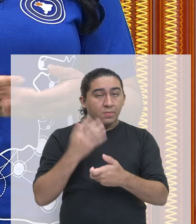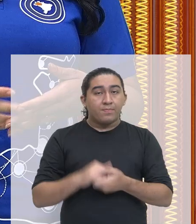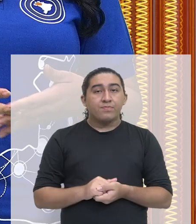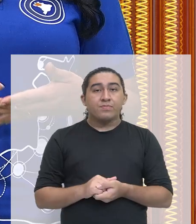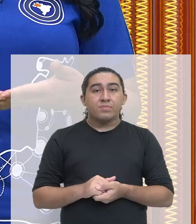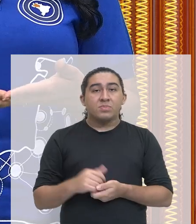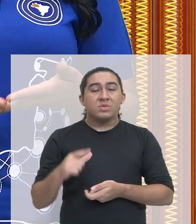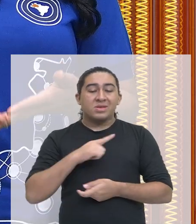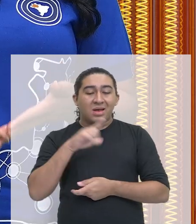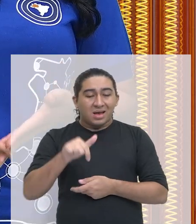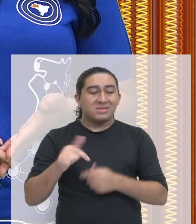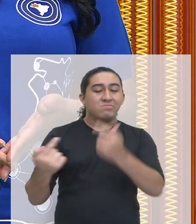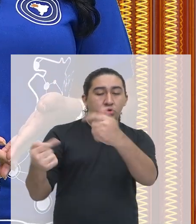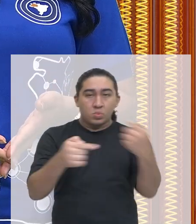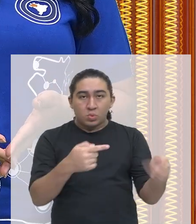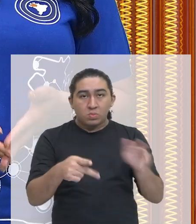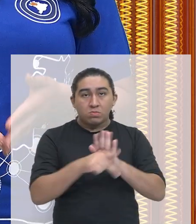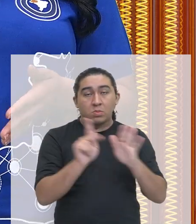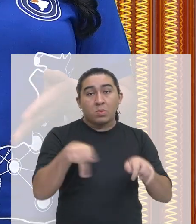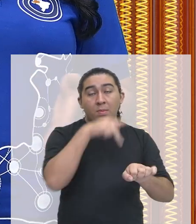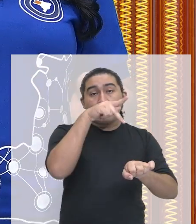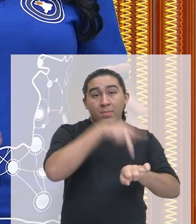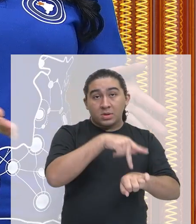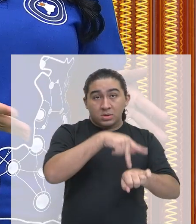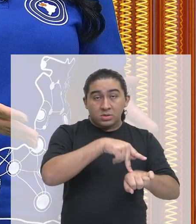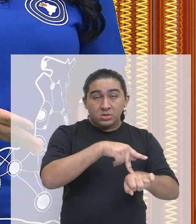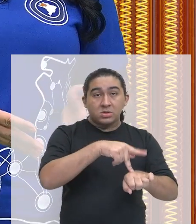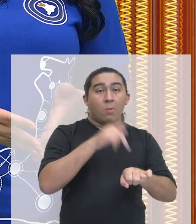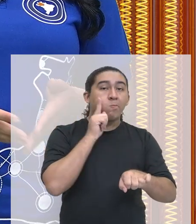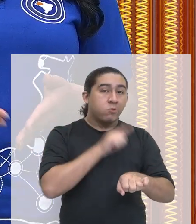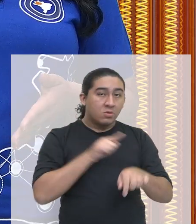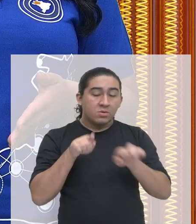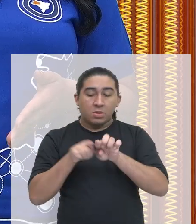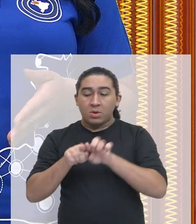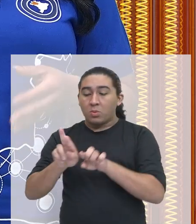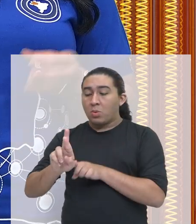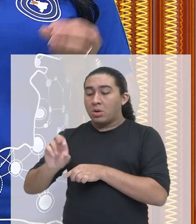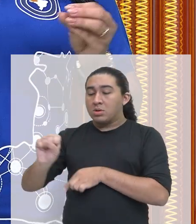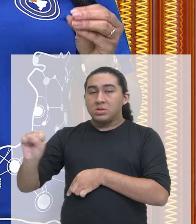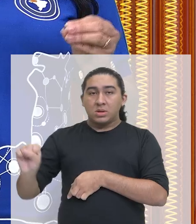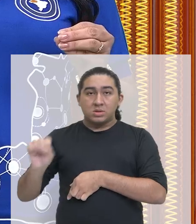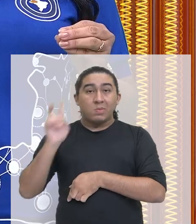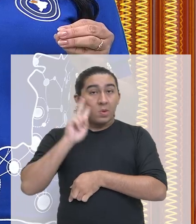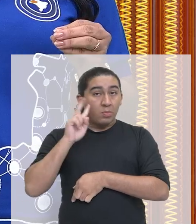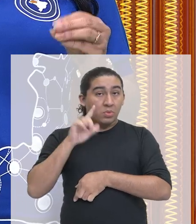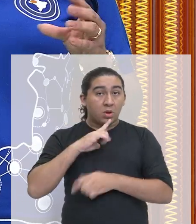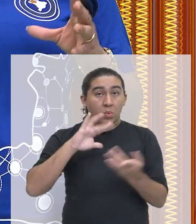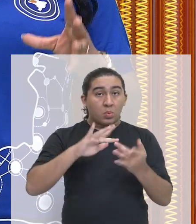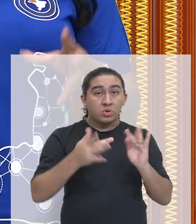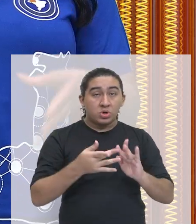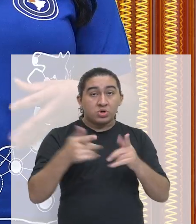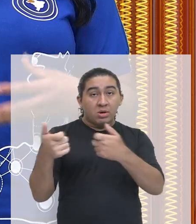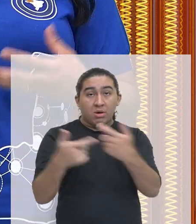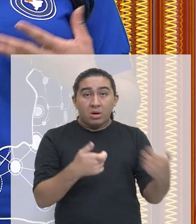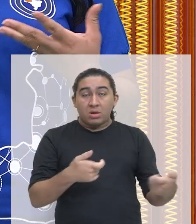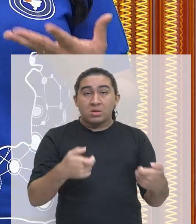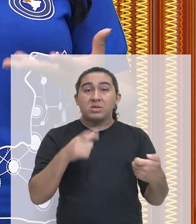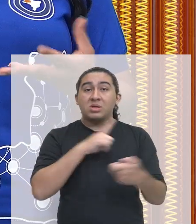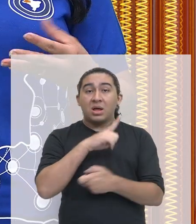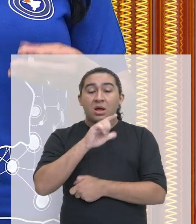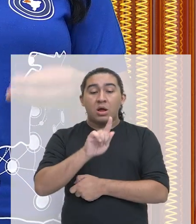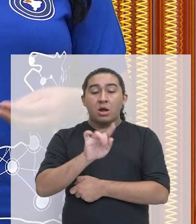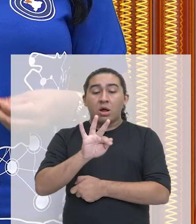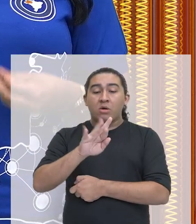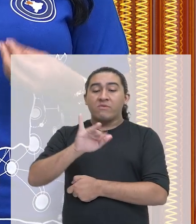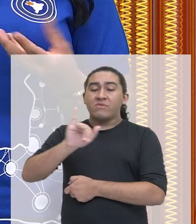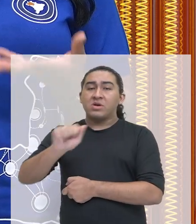Fria, um período de tensão geopolítica entre Estados Unidos e União Soviética. Lembrando que tem esse contexto de Guerra